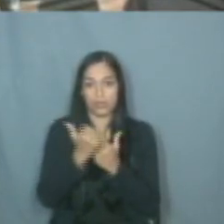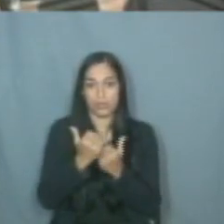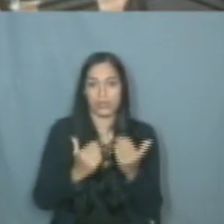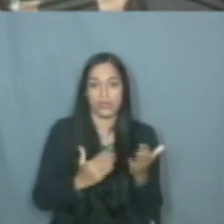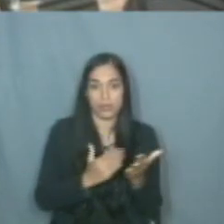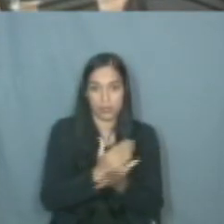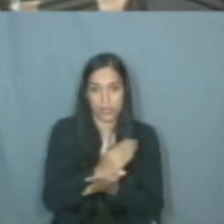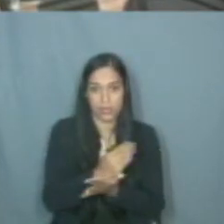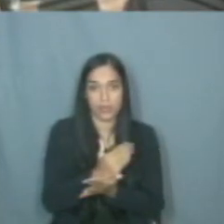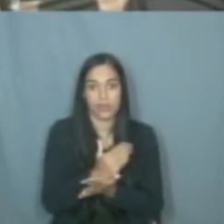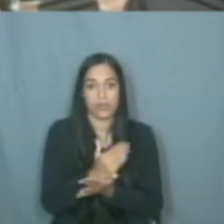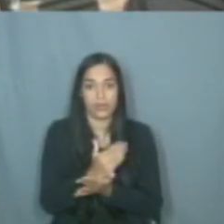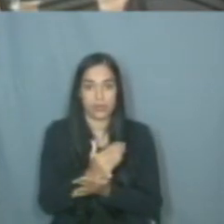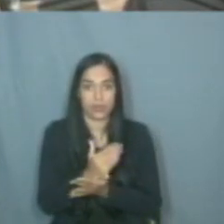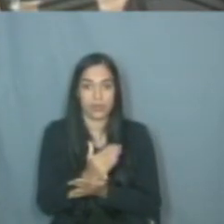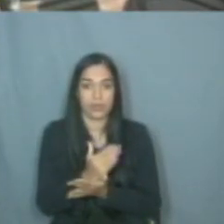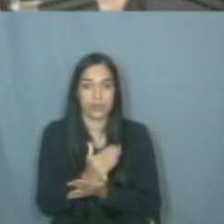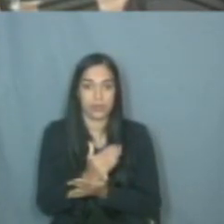matéria,